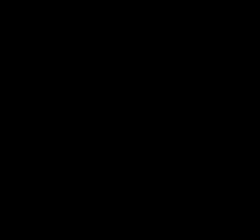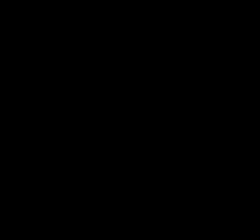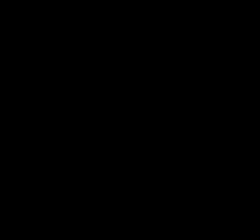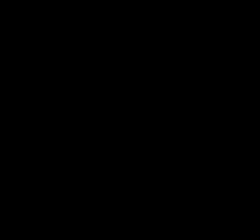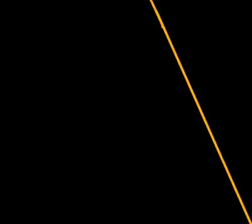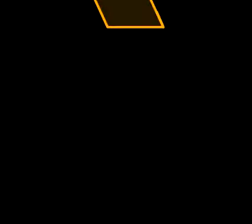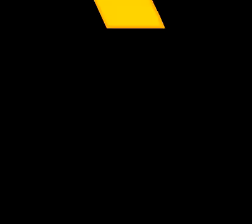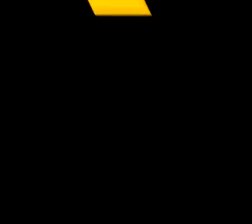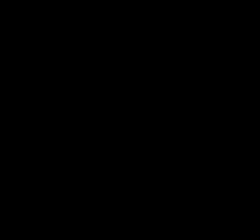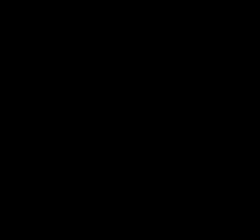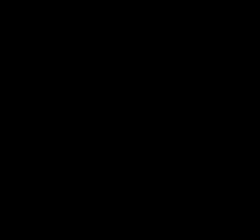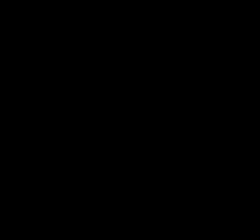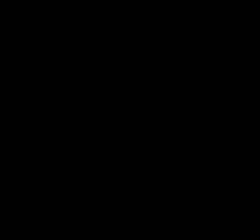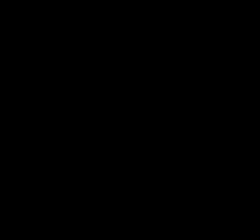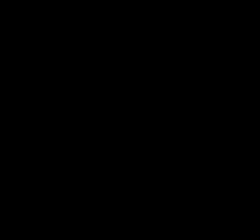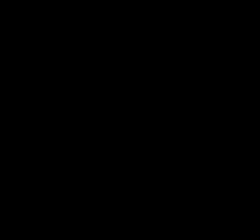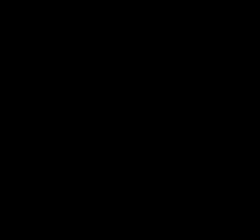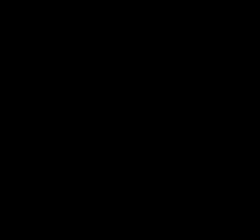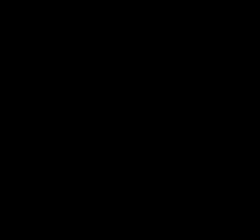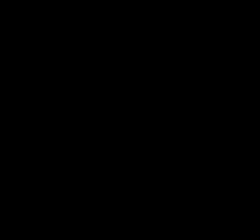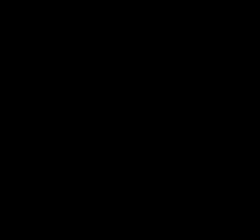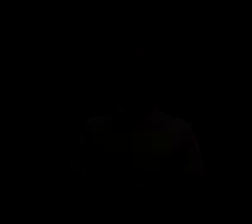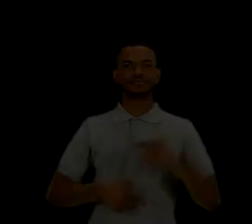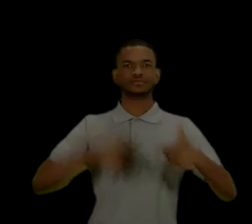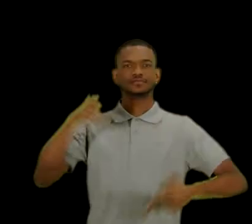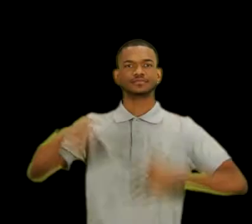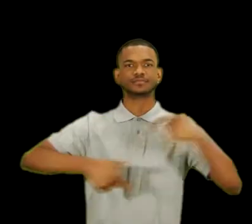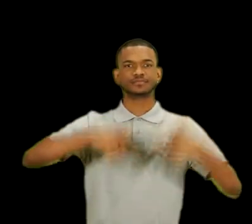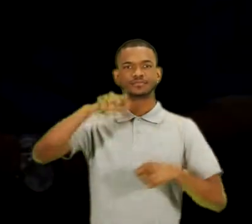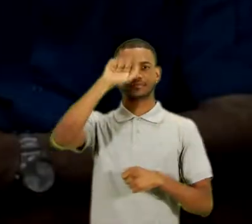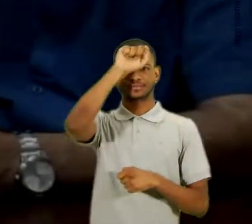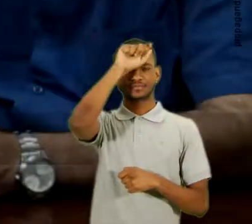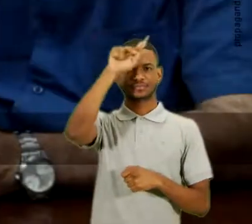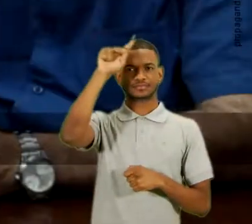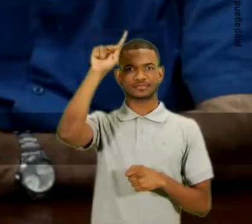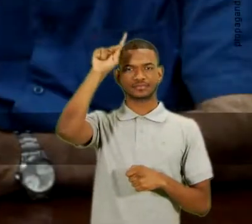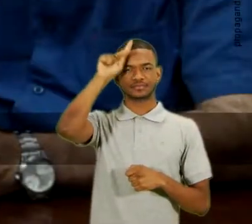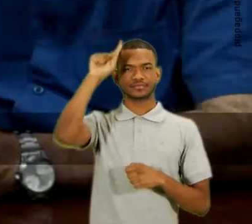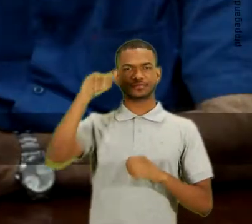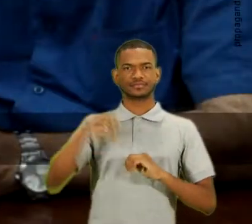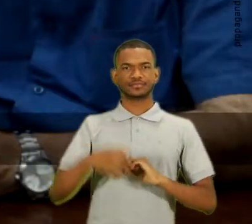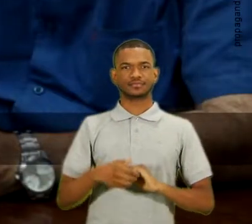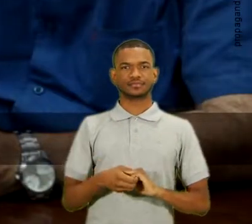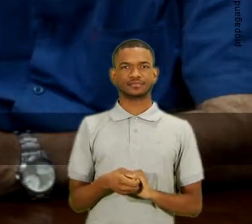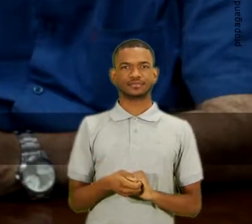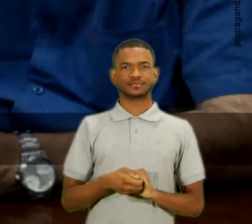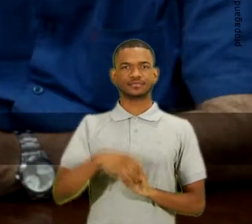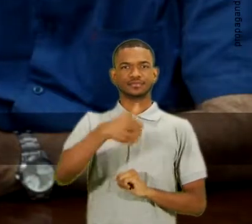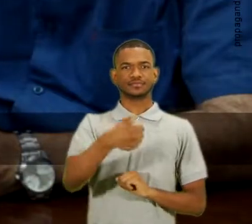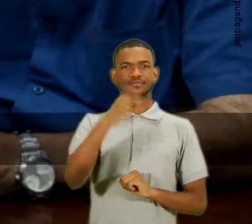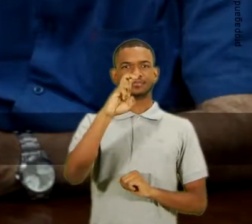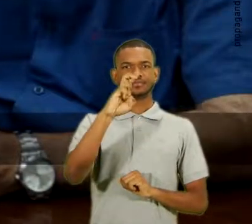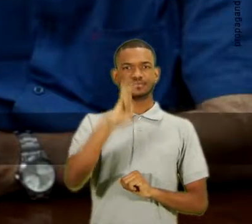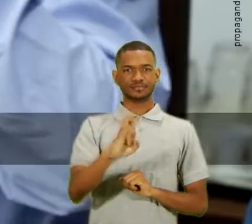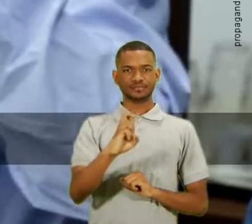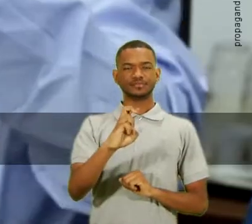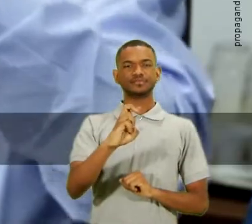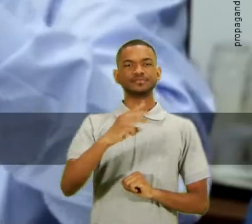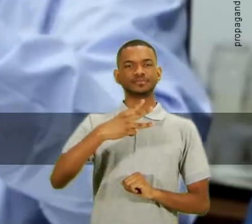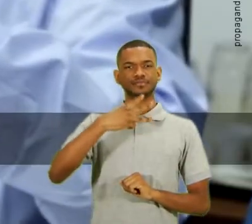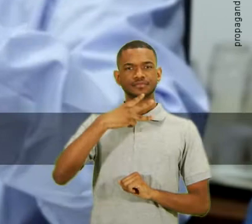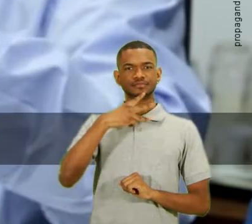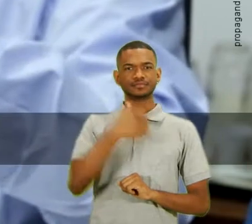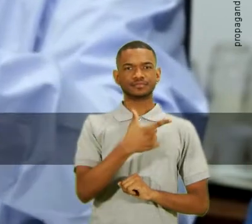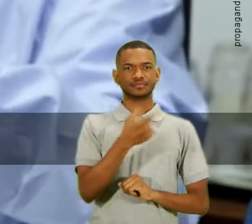Fabriciano A Saga de um prefeito a 15 de março de 2020